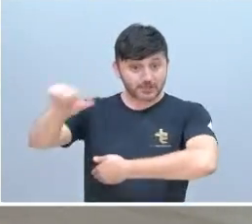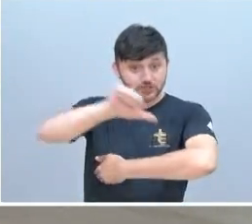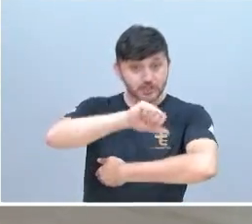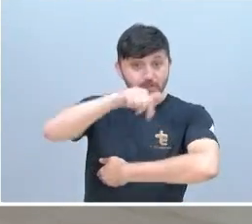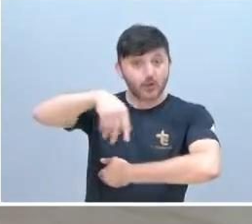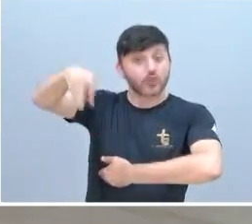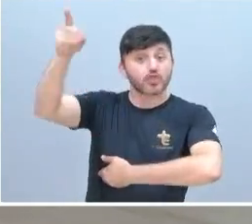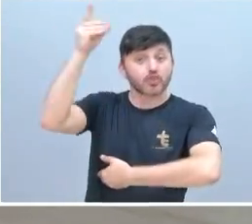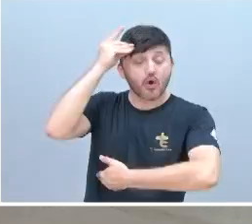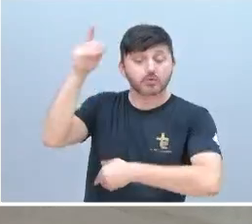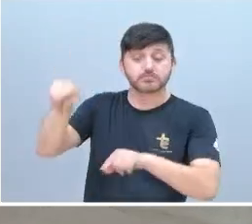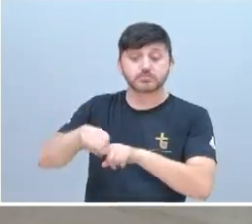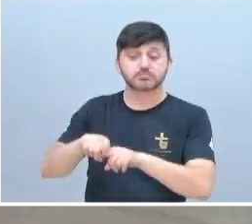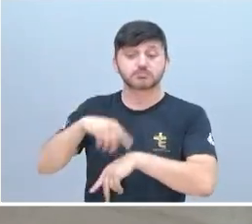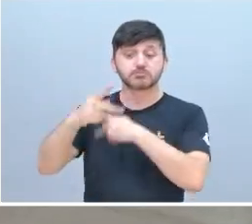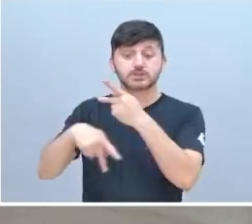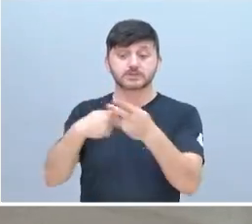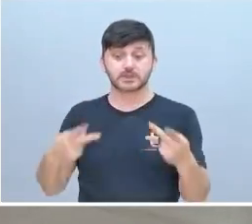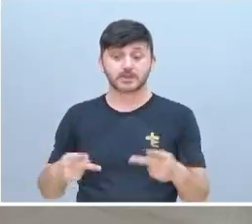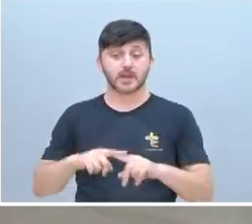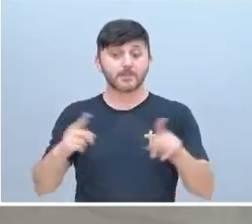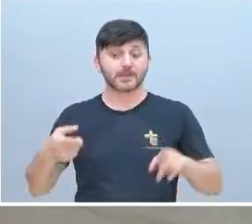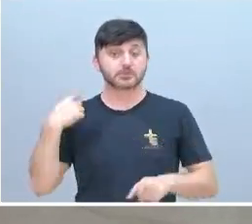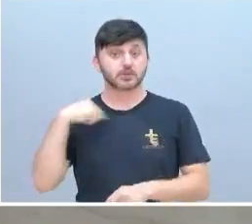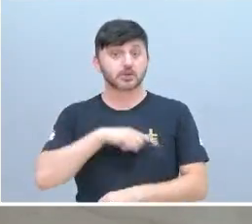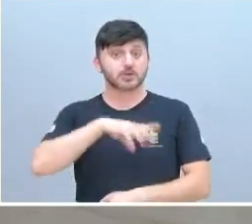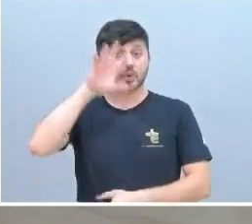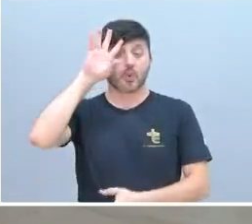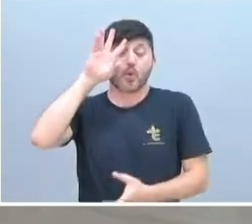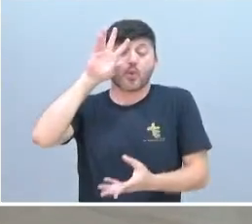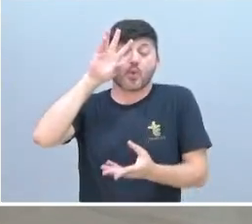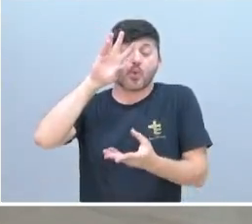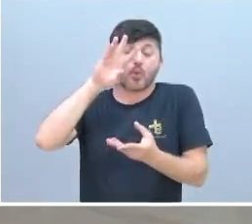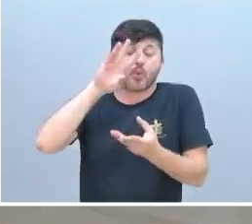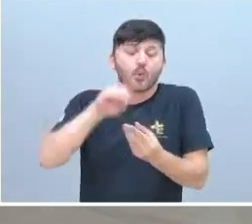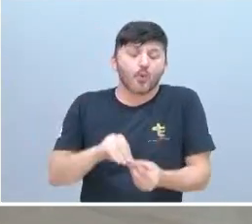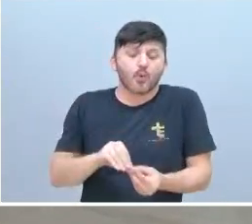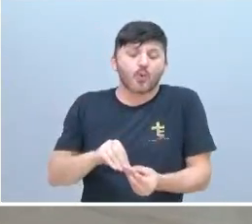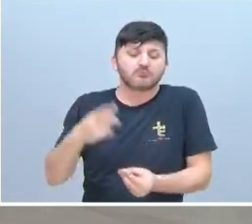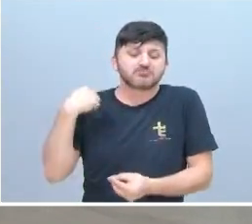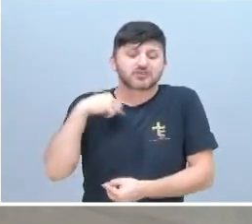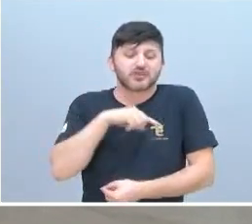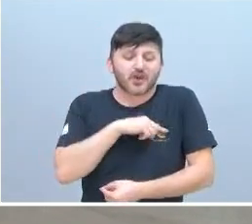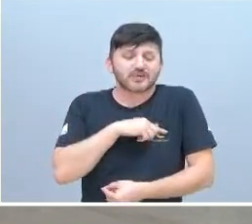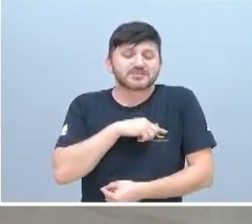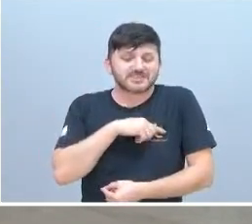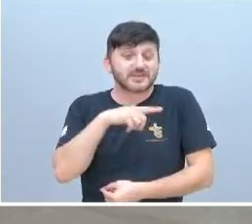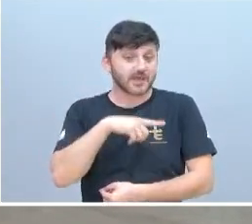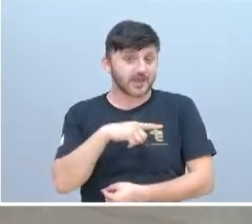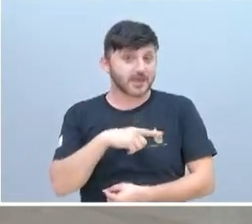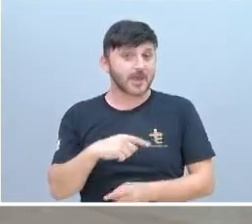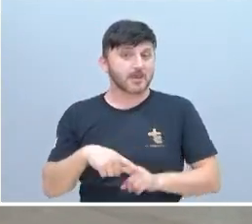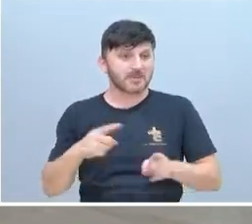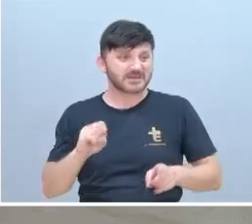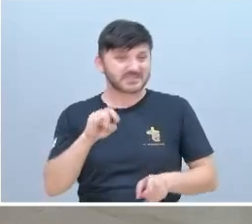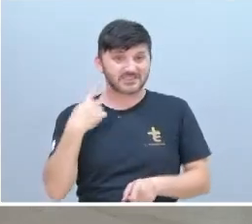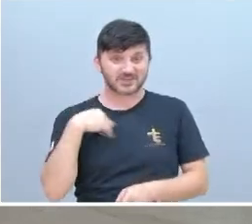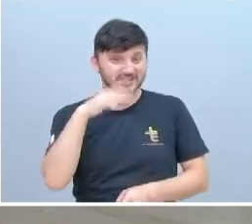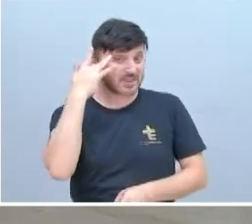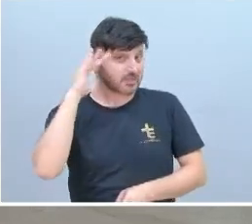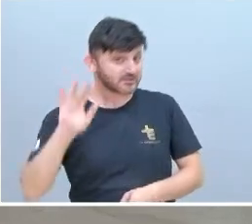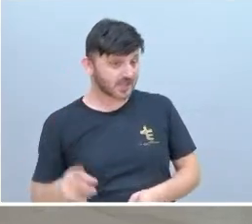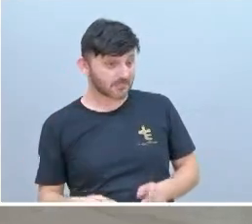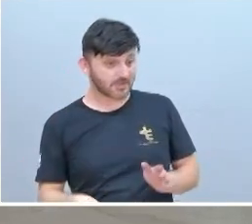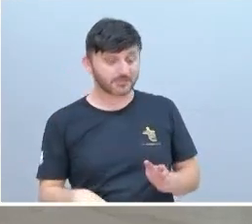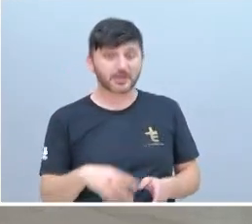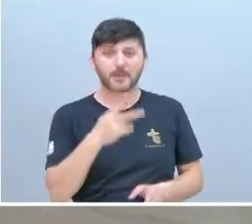não tivermos essa consciência, fica um rito perdido, fica uma obrigação, fica mais uma foto